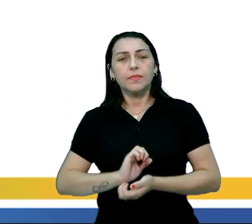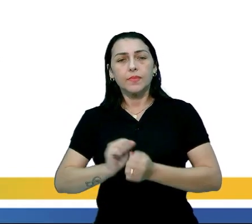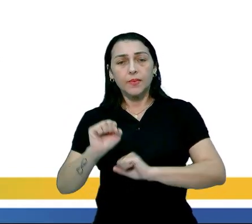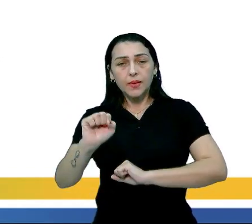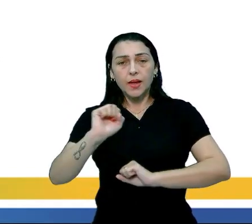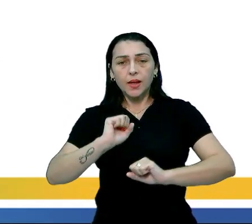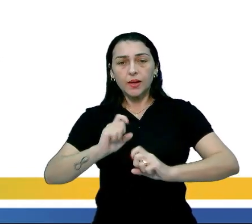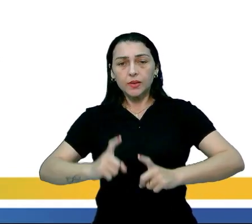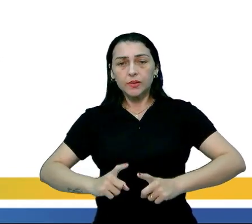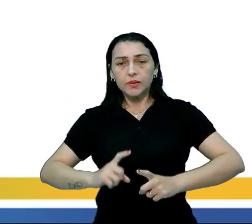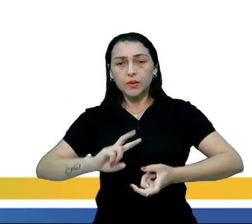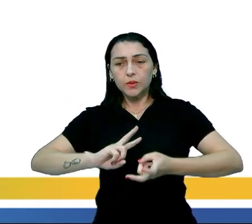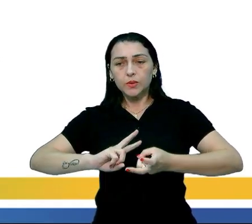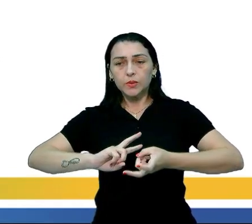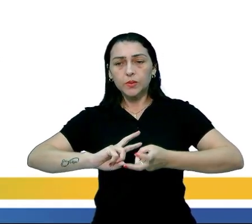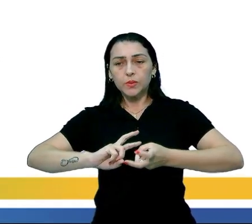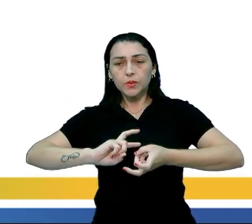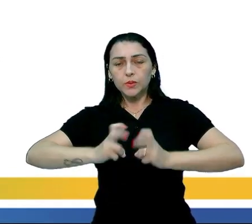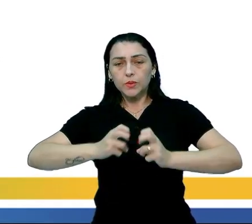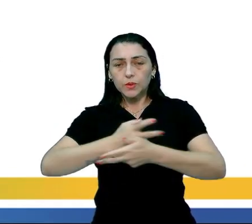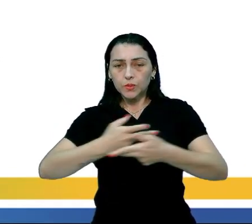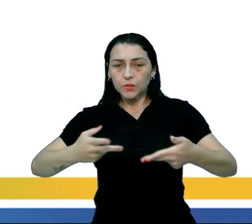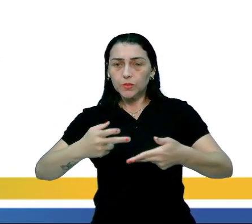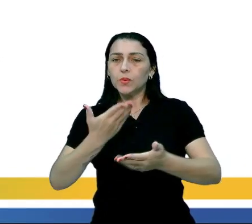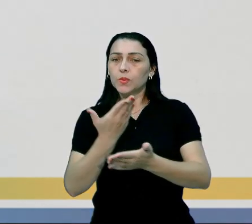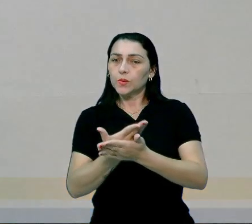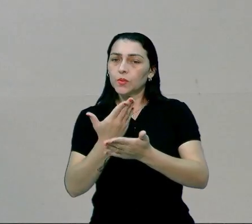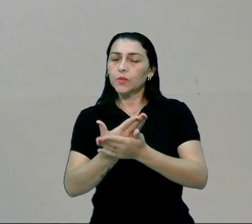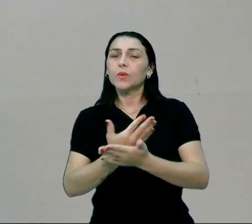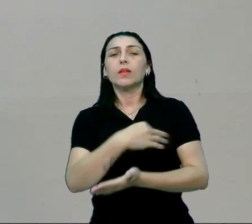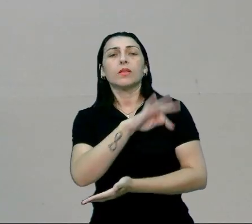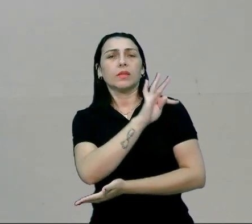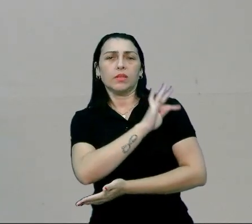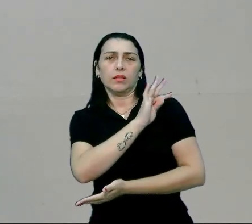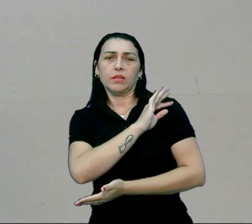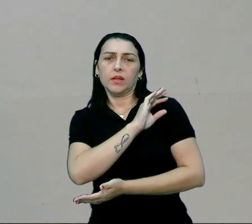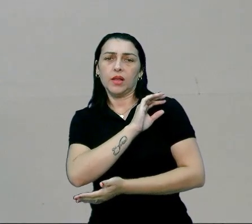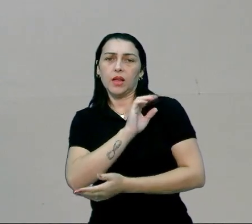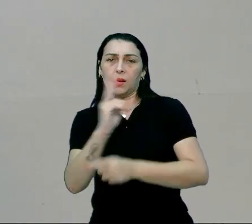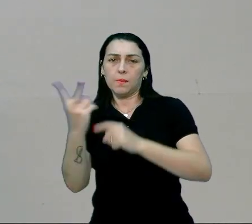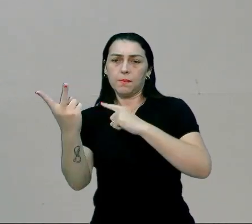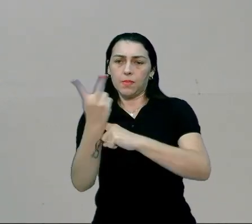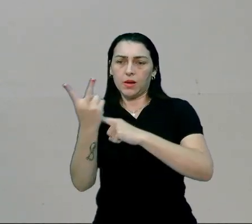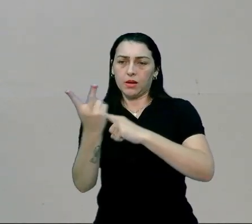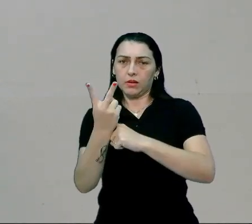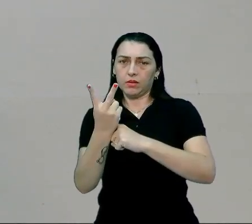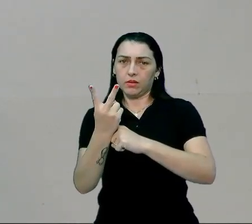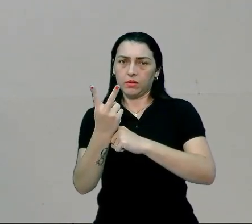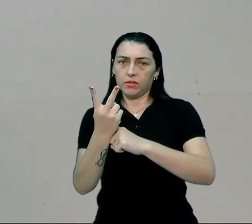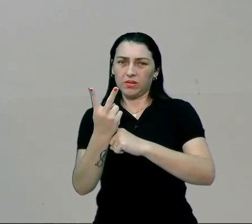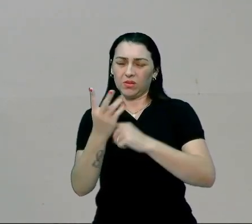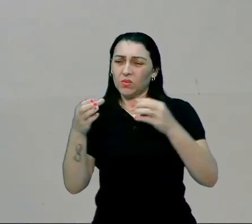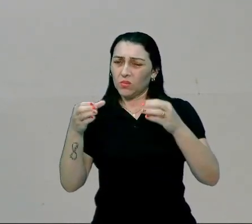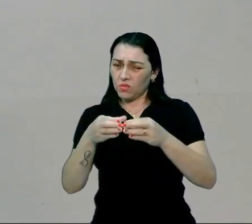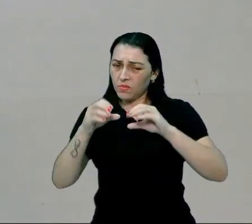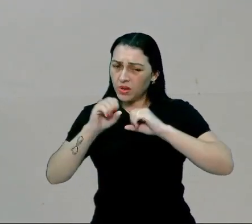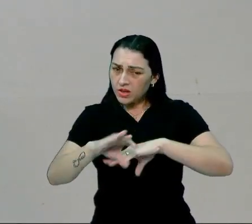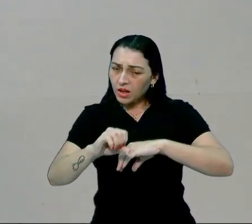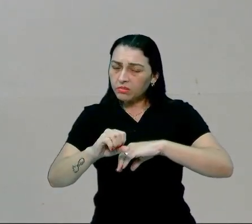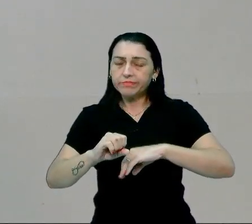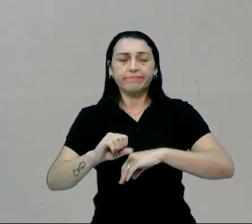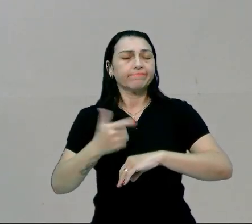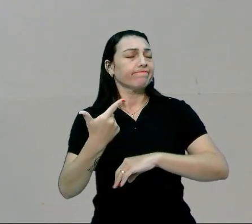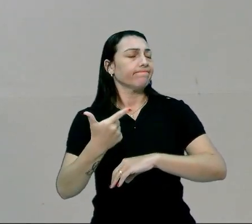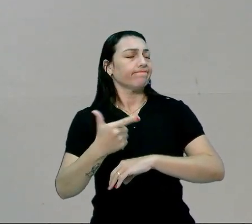lutas ensinariam aos estudantes técnicas de defesa pessoal. Aqui está falando do que seria ensinado nas lutas. A gente